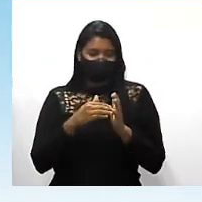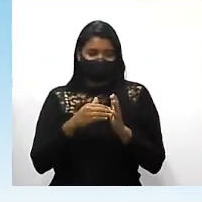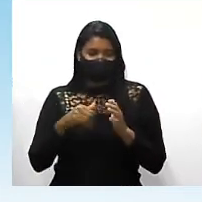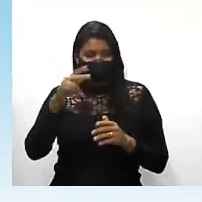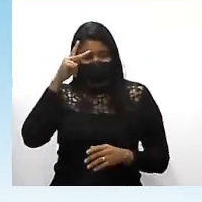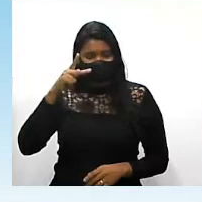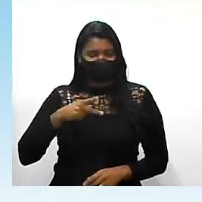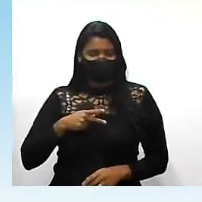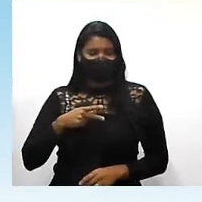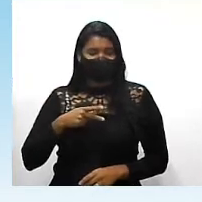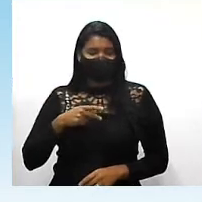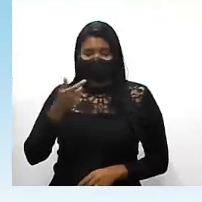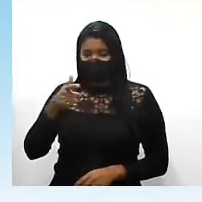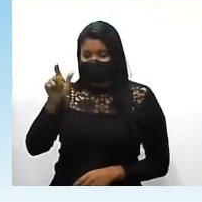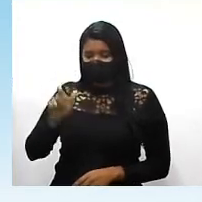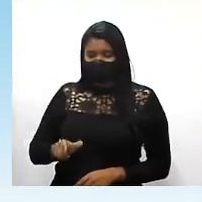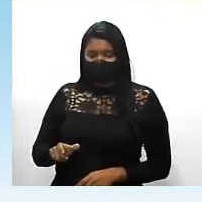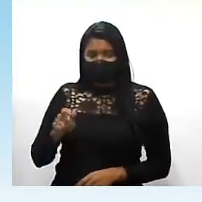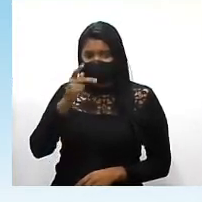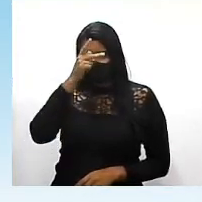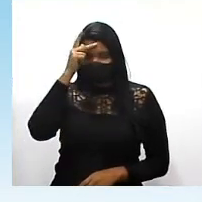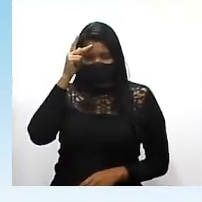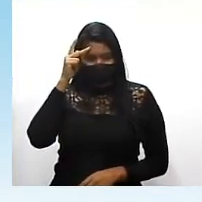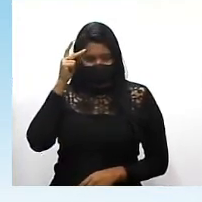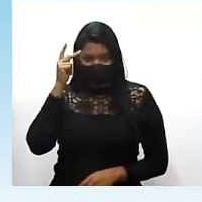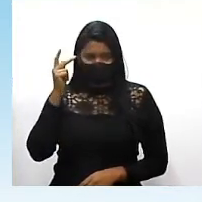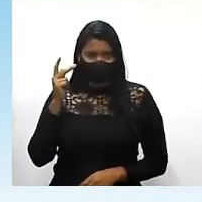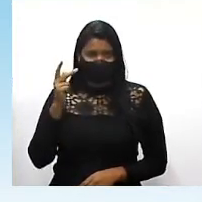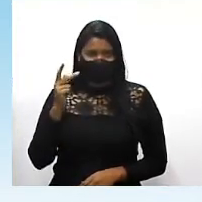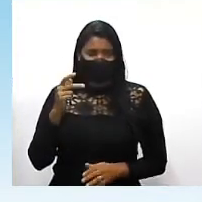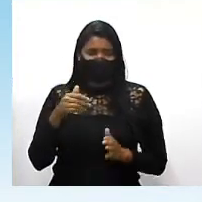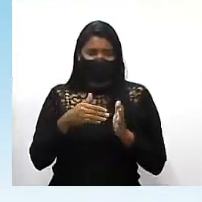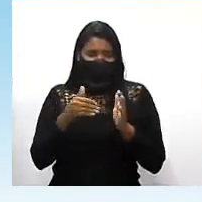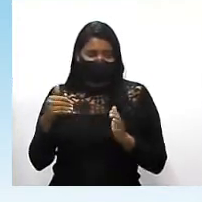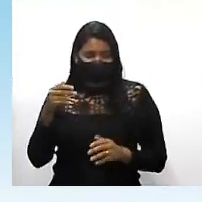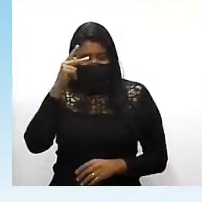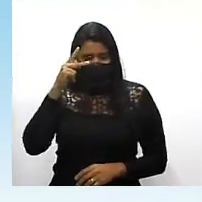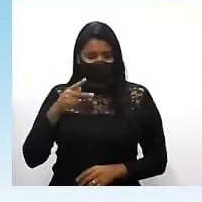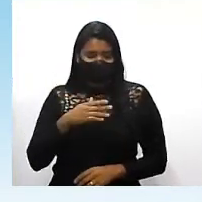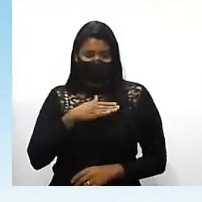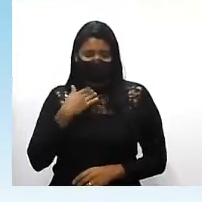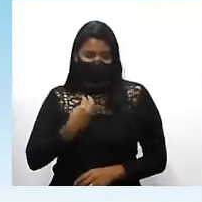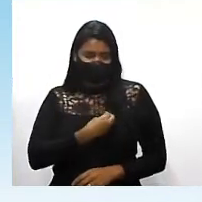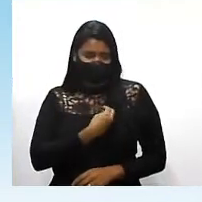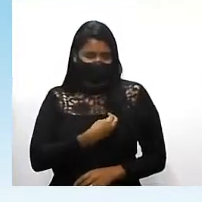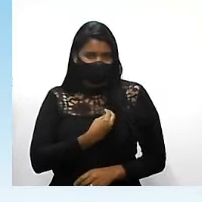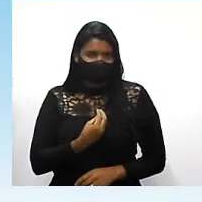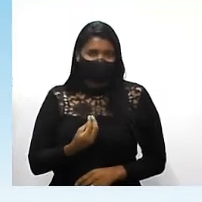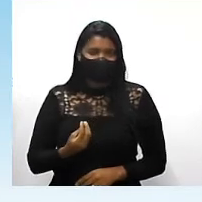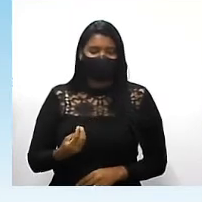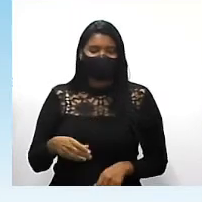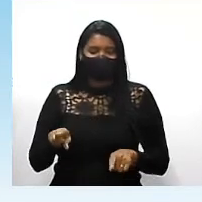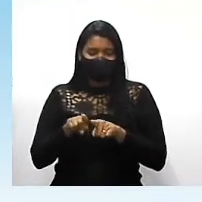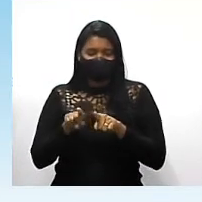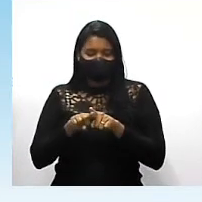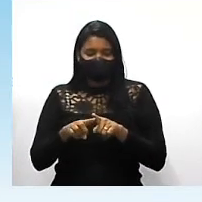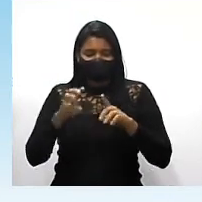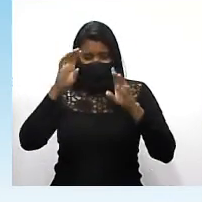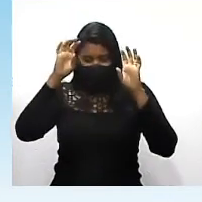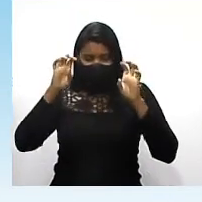outro. Na nova roupagem, de acordo com Peter Singer, dessa